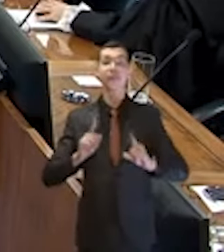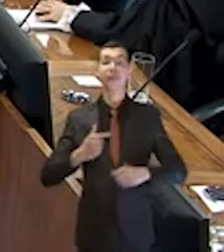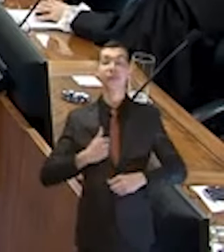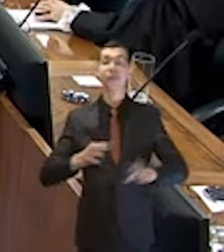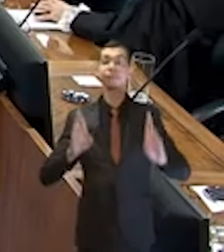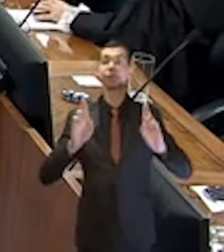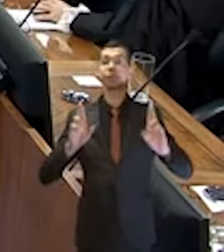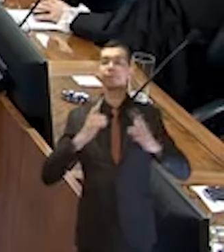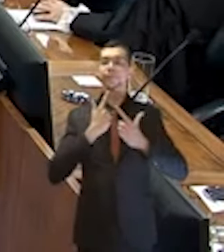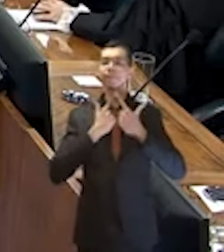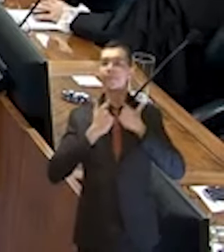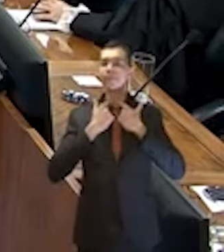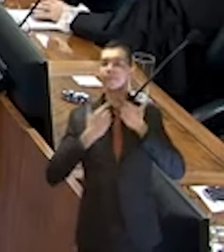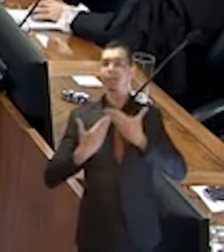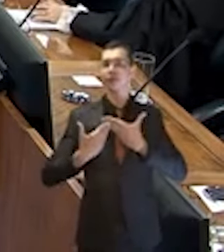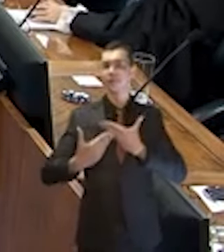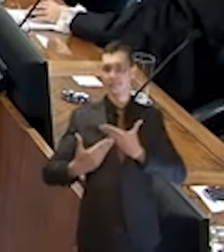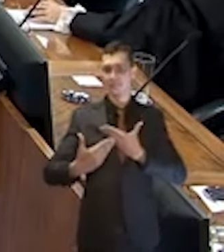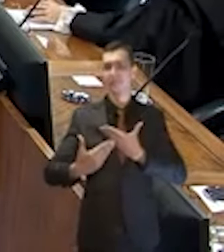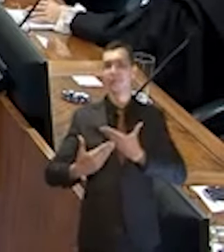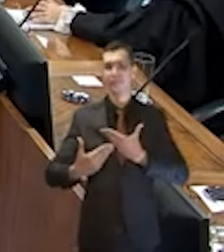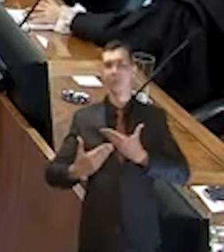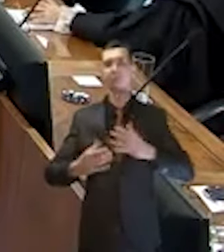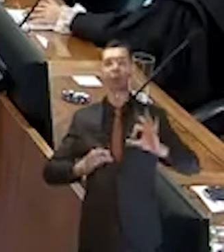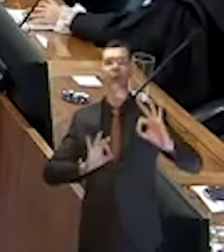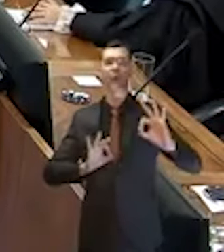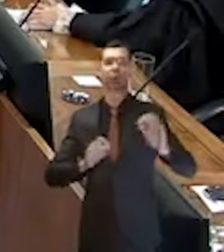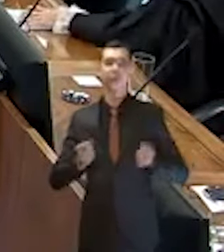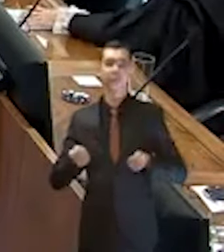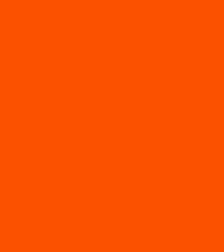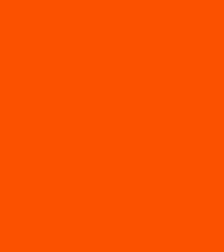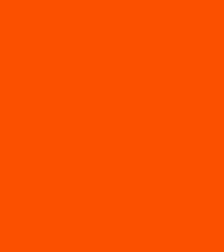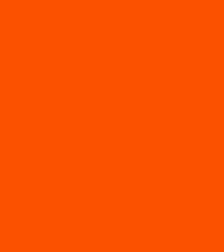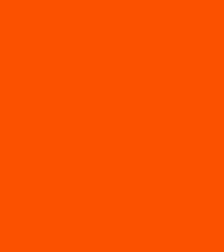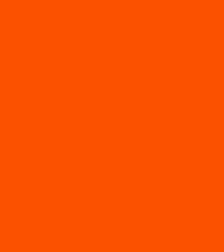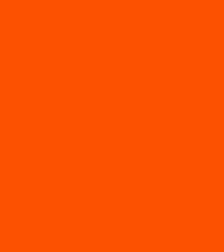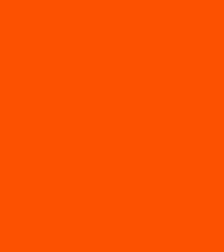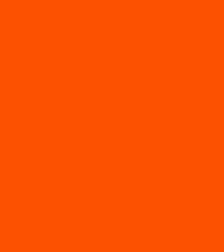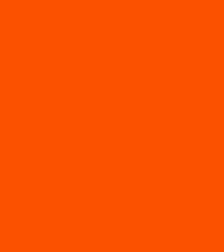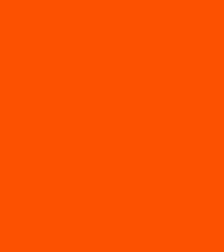uma excelente condução do Tribunal, do Supremo Tribunal de Justiça.